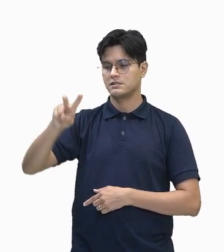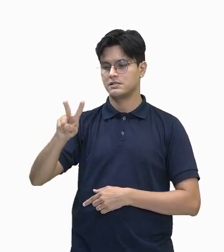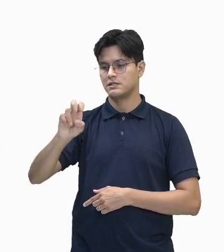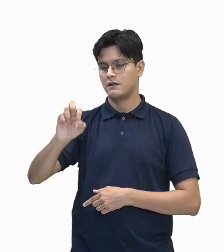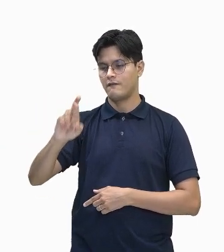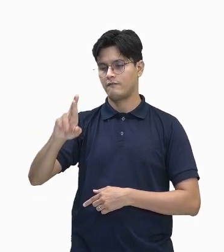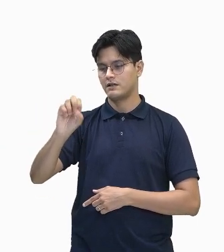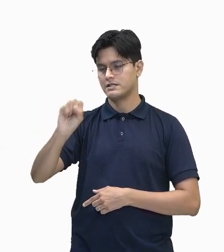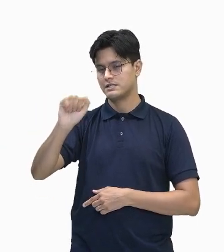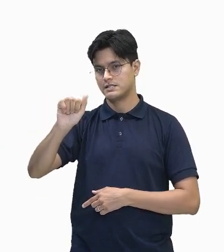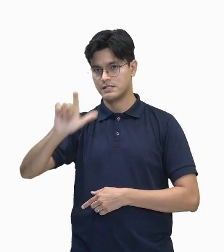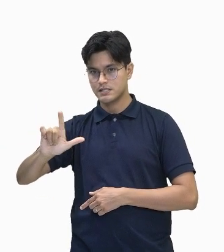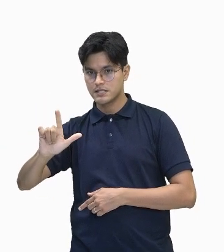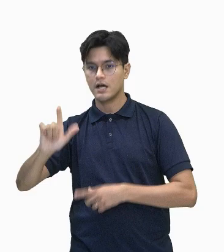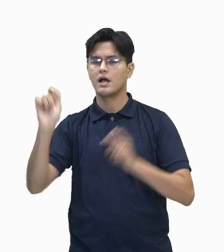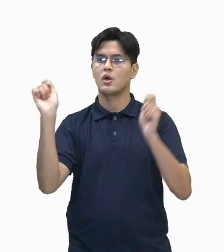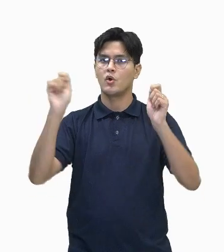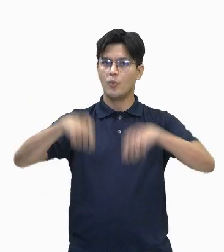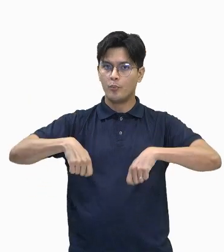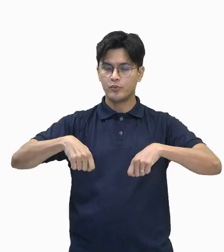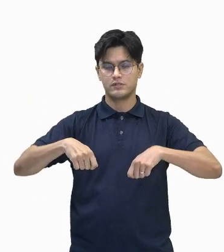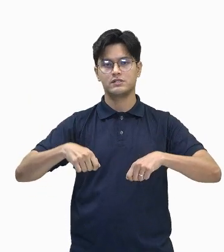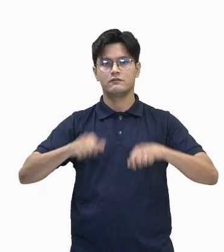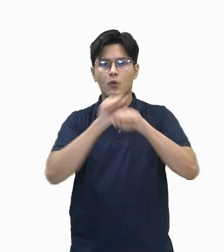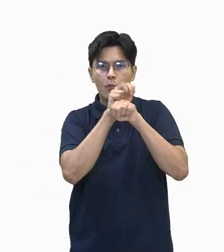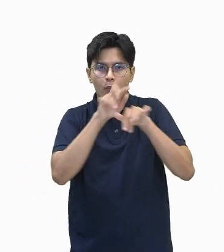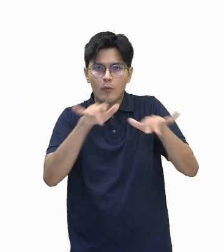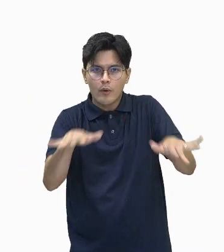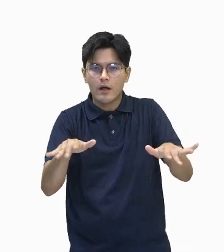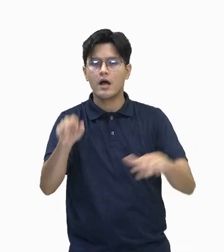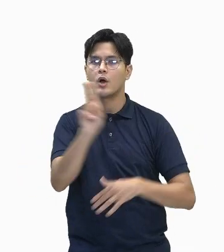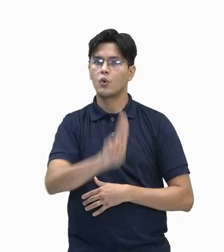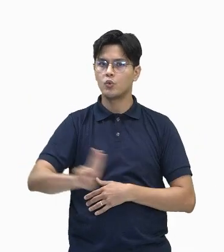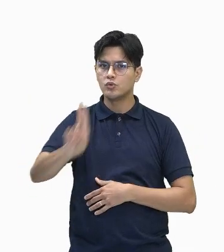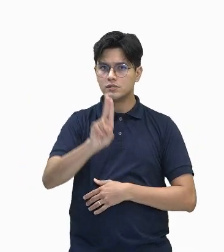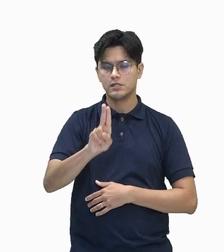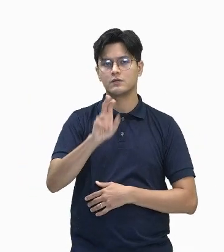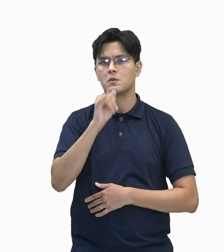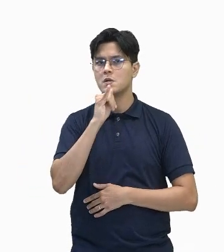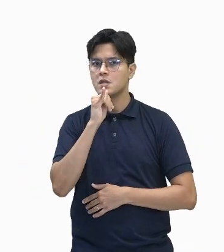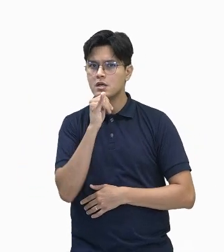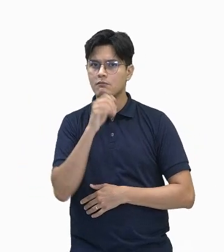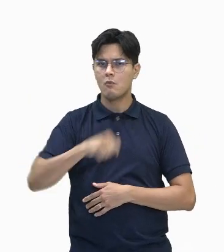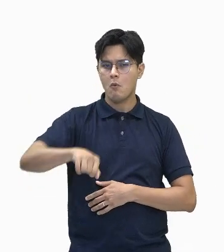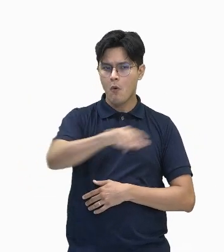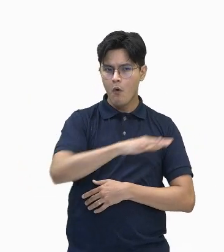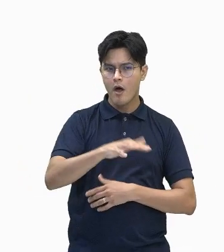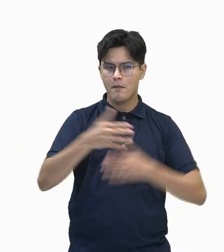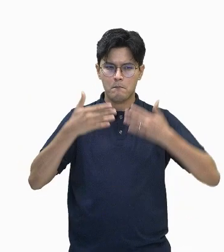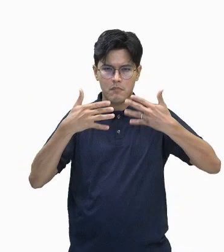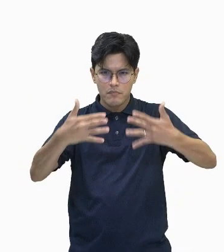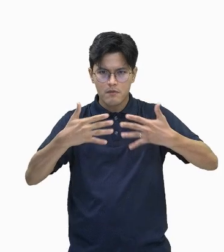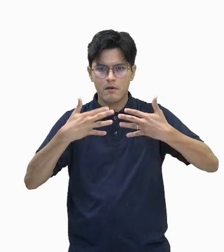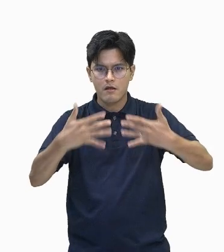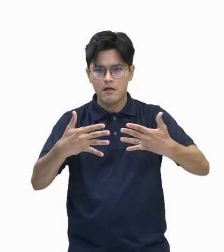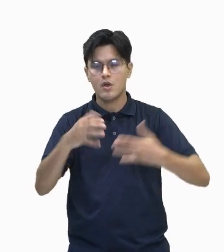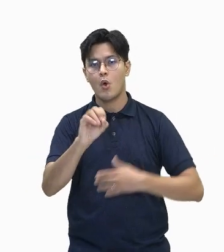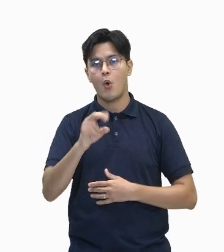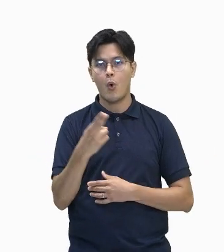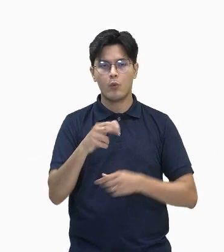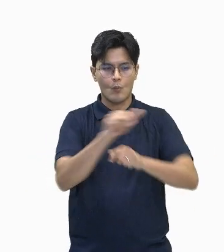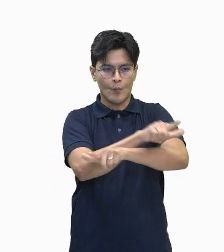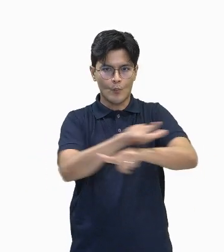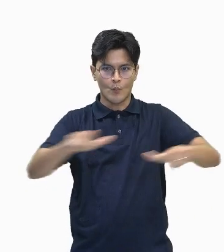em meios transparentes, transportando energia. No entanto, a luz também